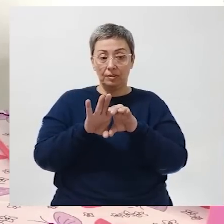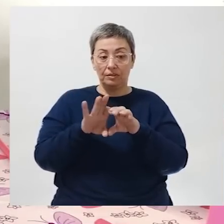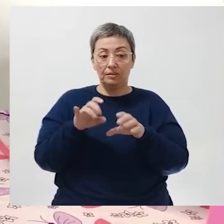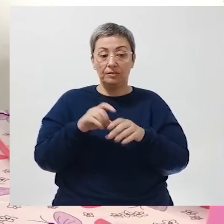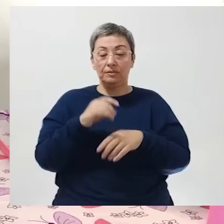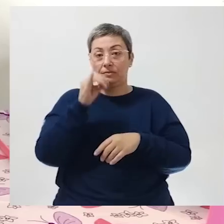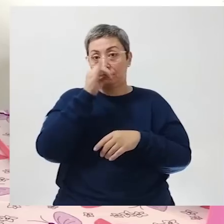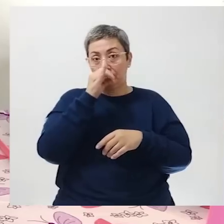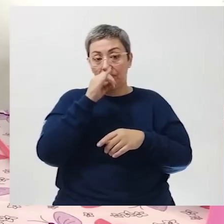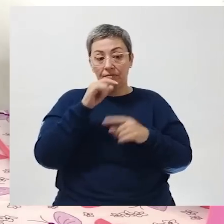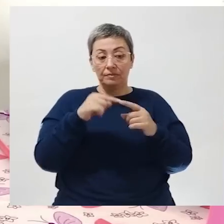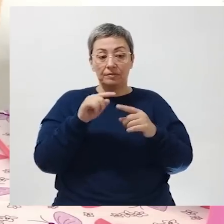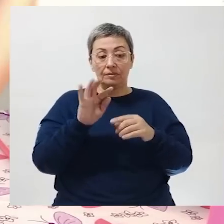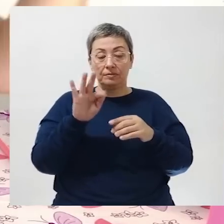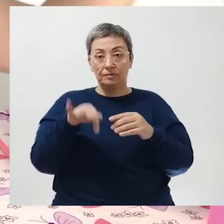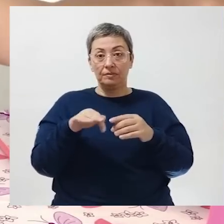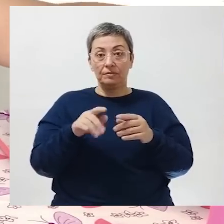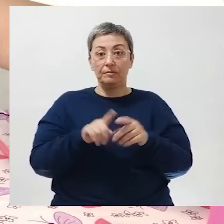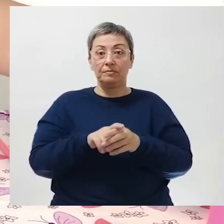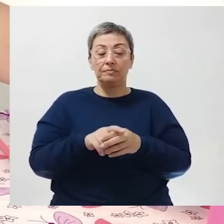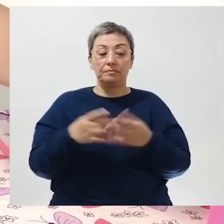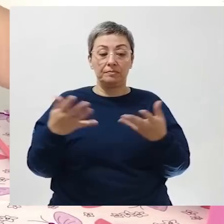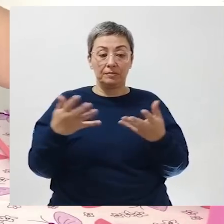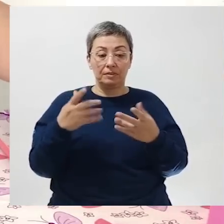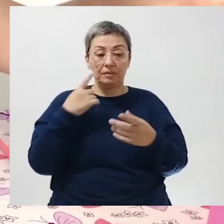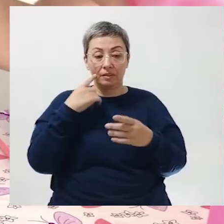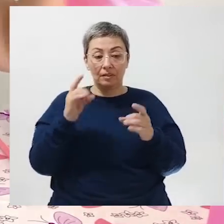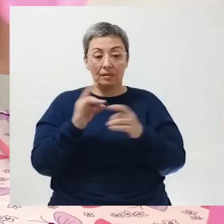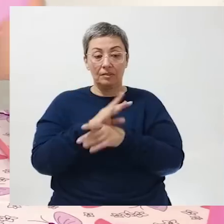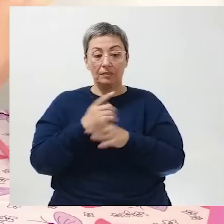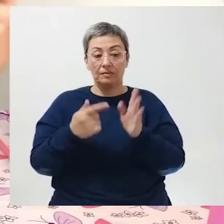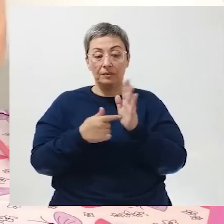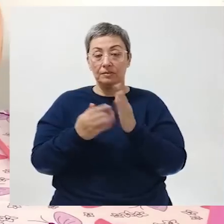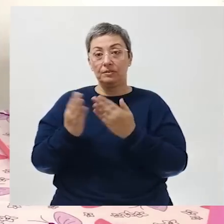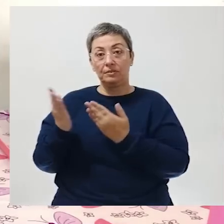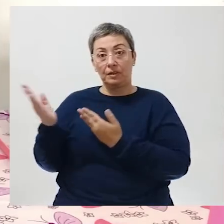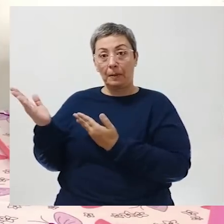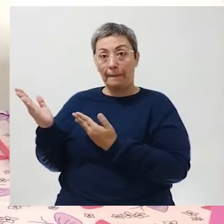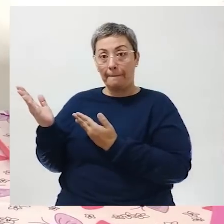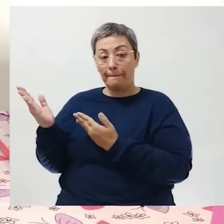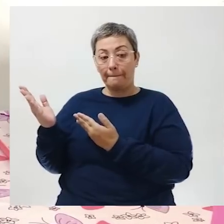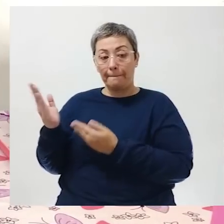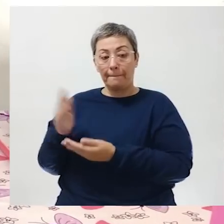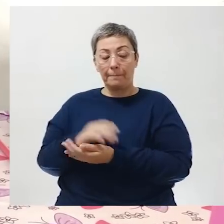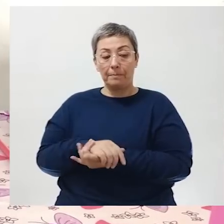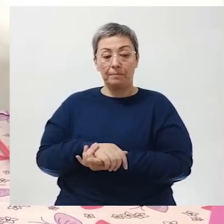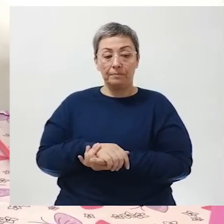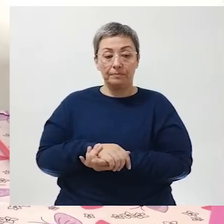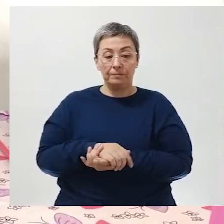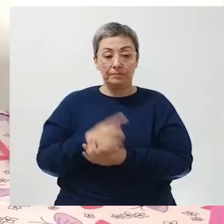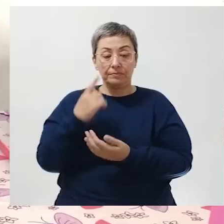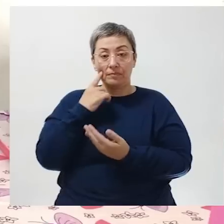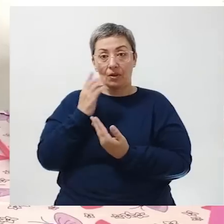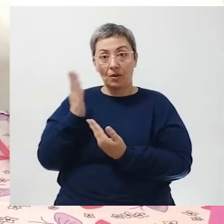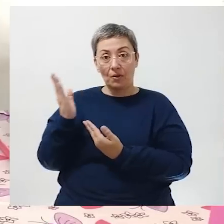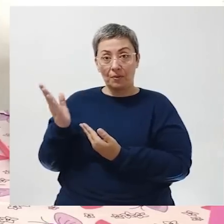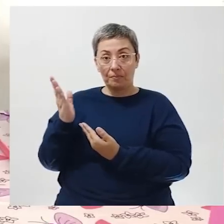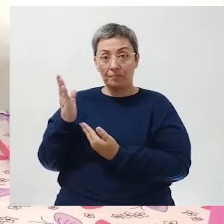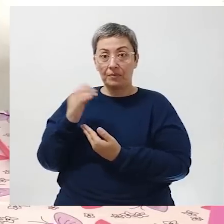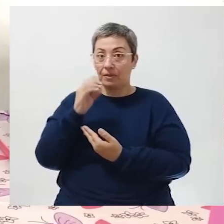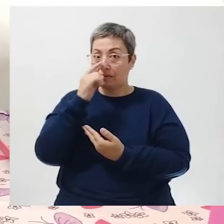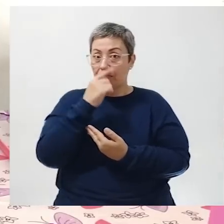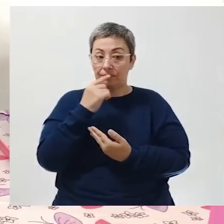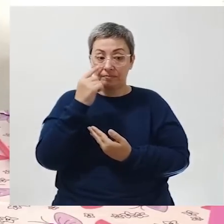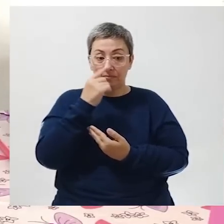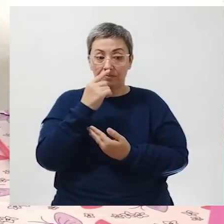do porquinho e a outra no final. E ele vai ficar desse jeitinho. Olha, turminha, o